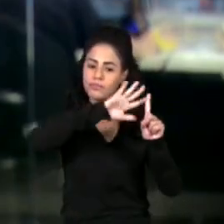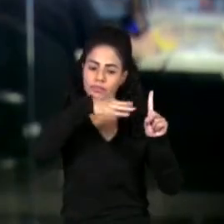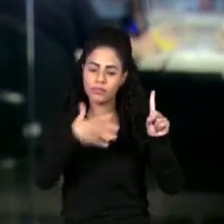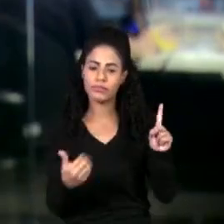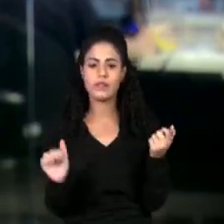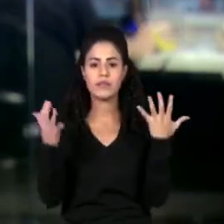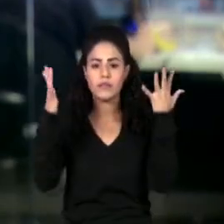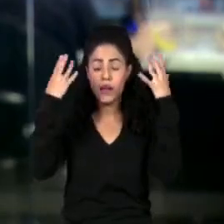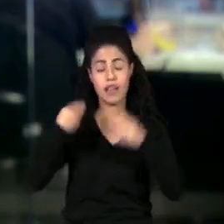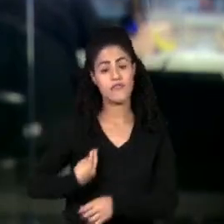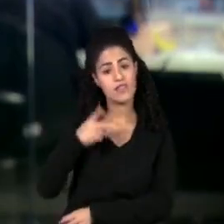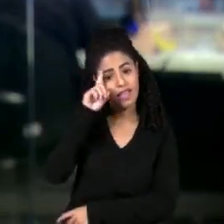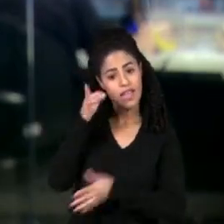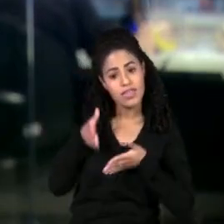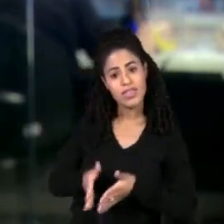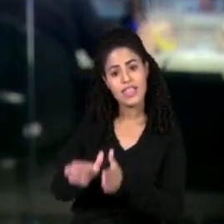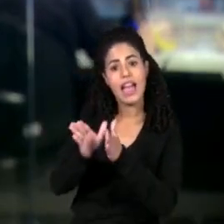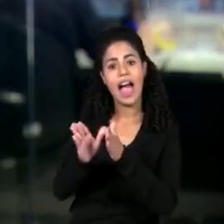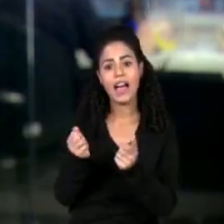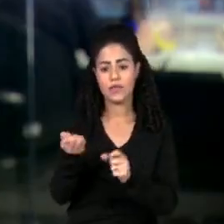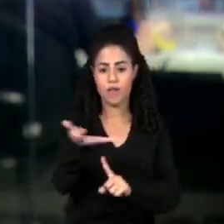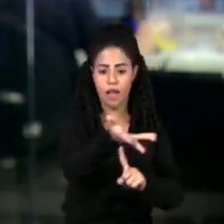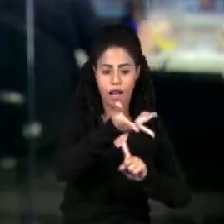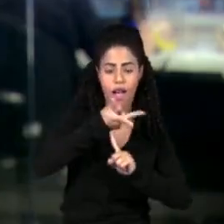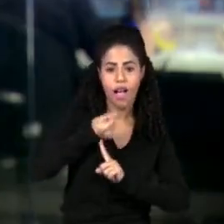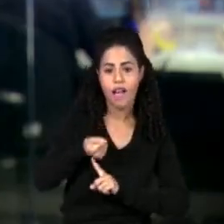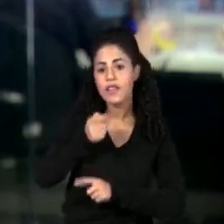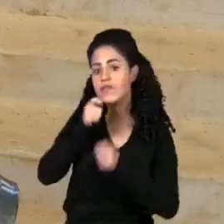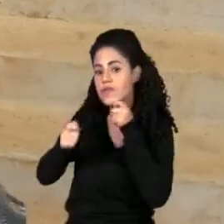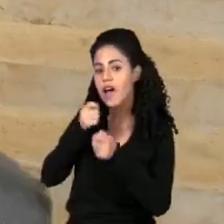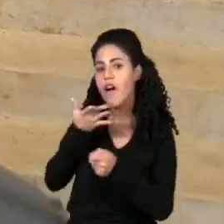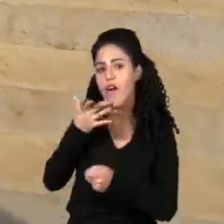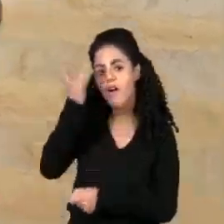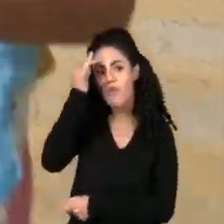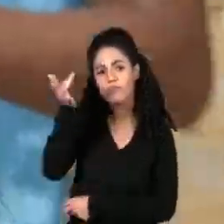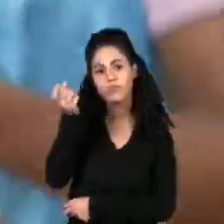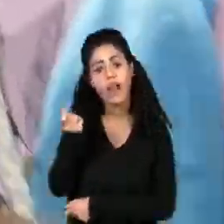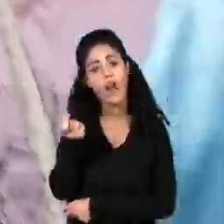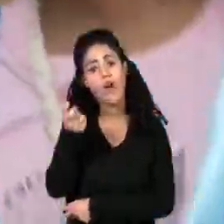amigos, familiares, artistas e jornalistas se reuniram ontem em São Paulo.